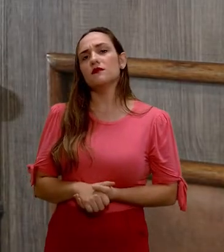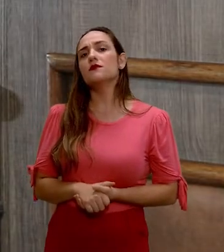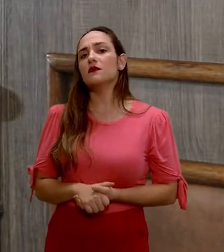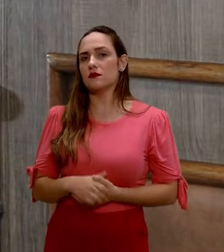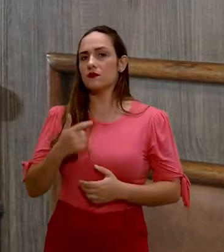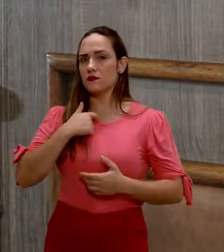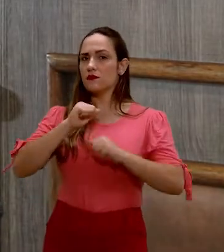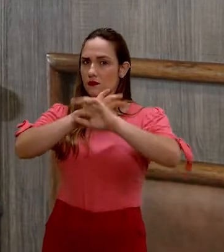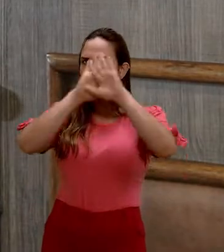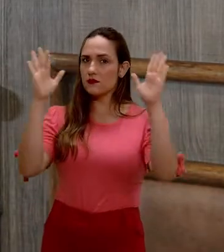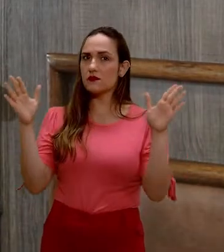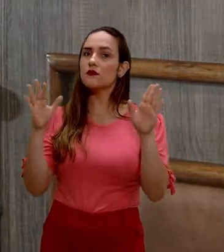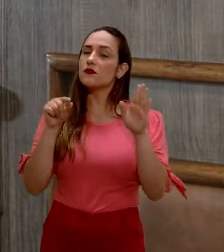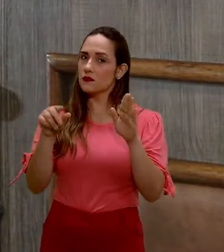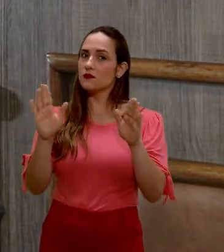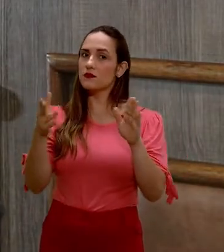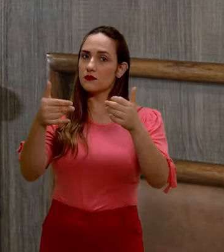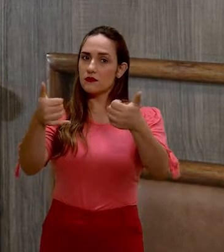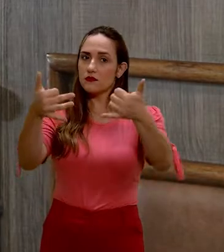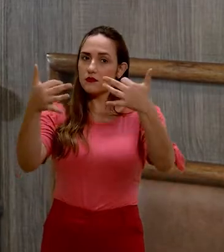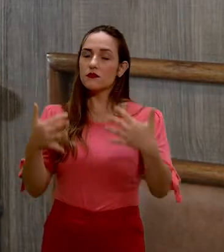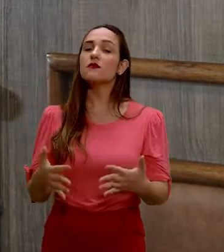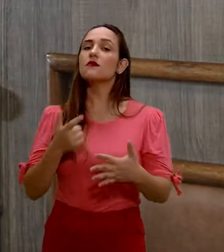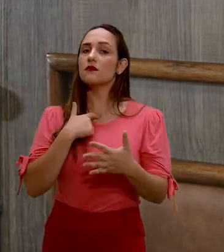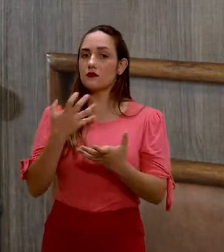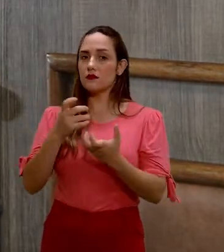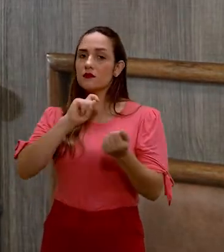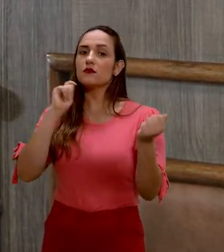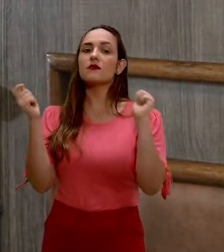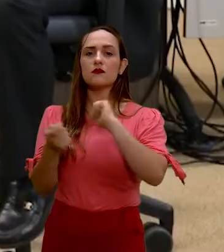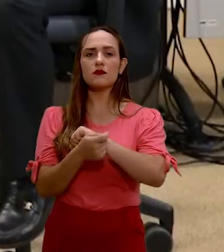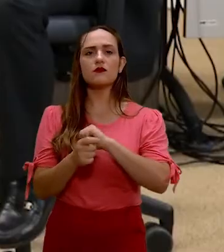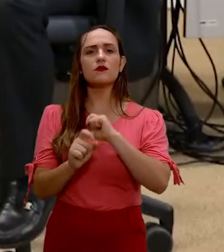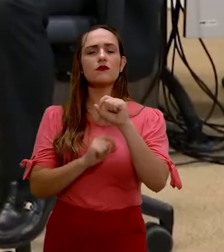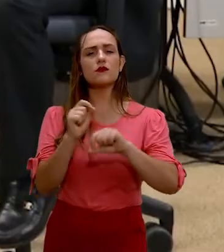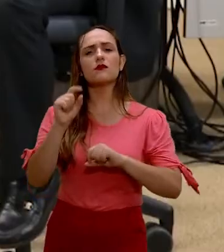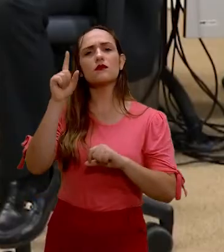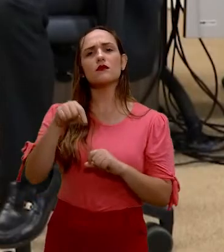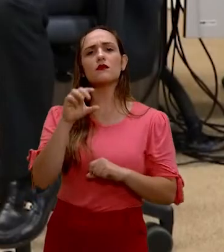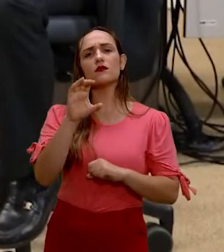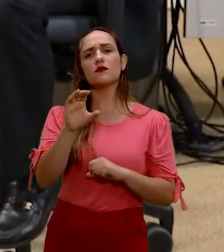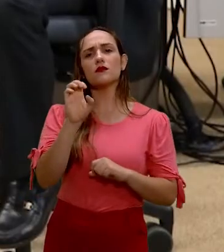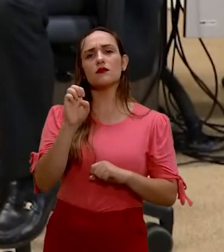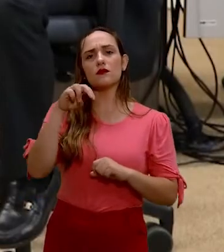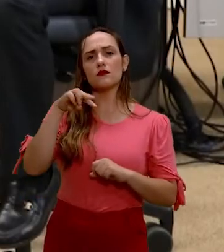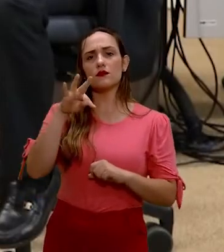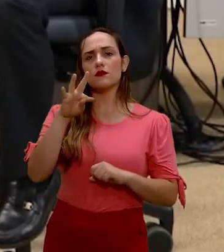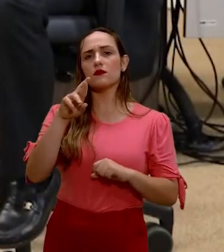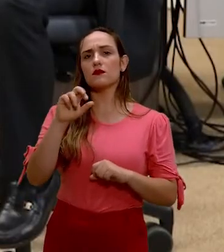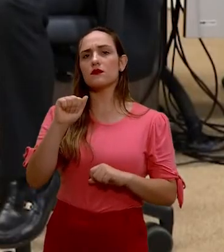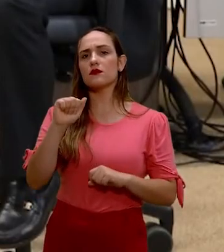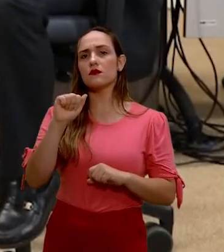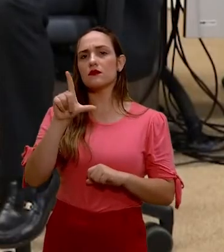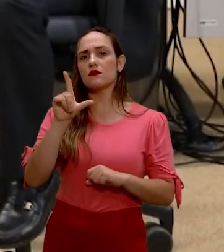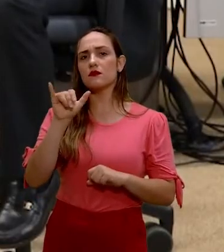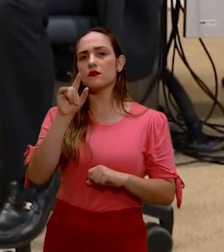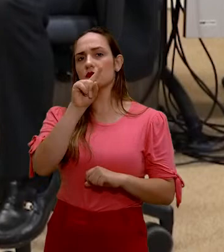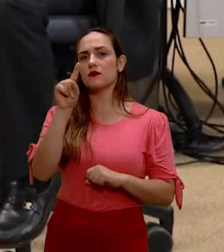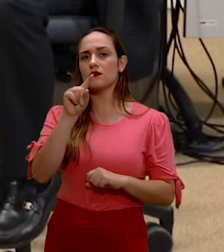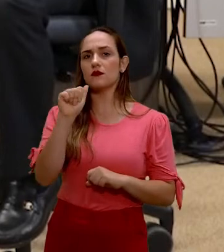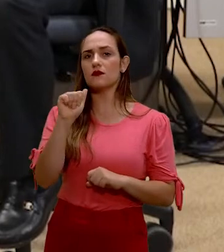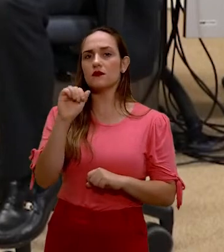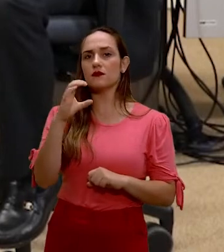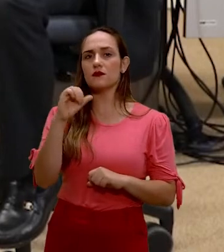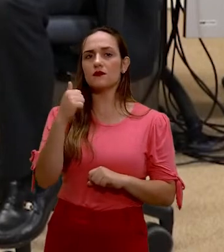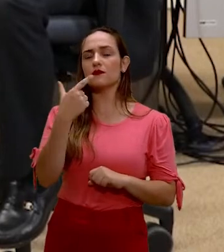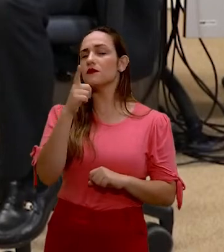pessoas entenderem também, o senhor já passou por esse conteúdo aqui, mas o que a centralização do processamento significa? O que ela representa